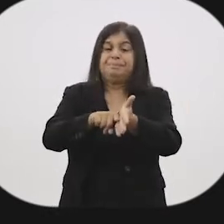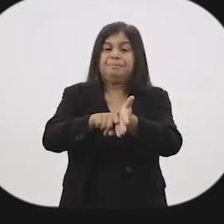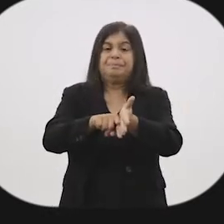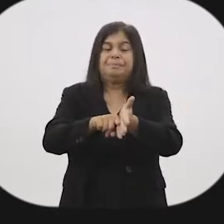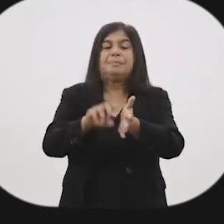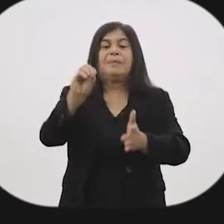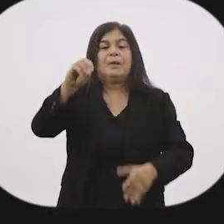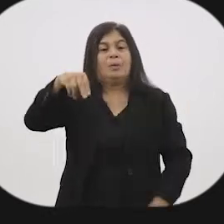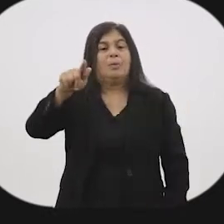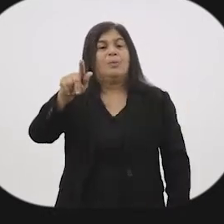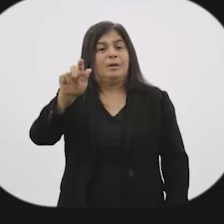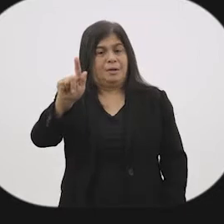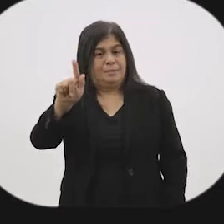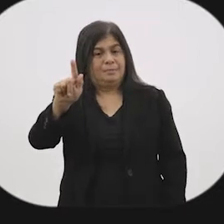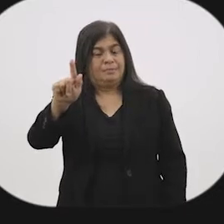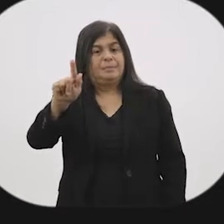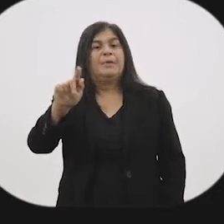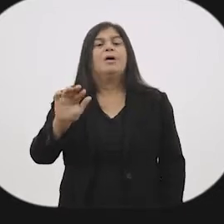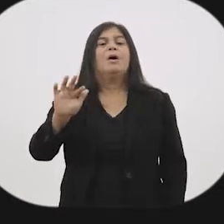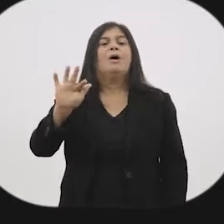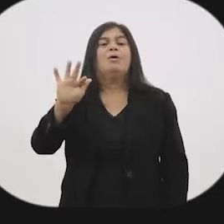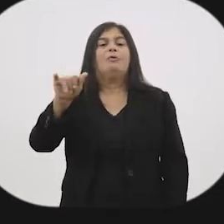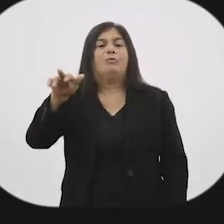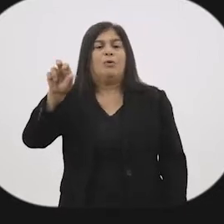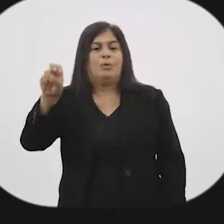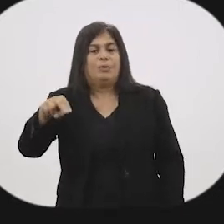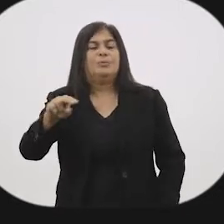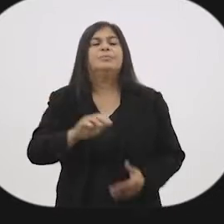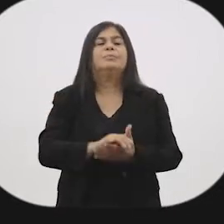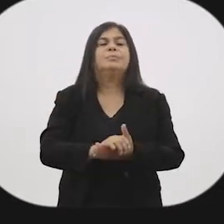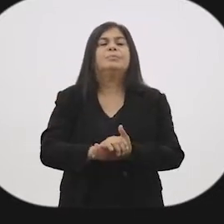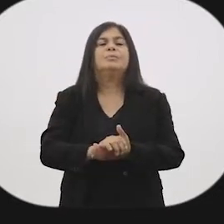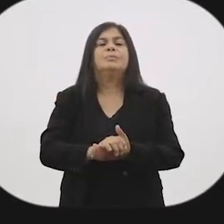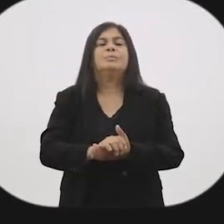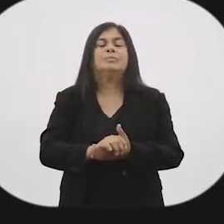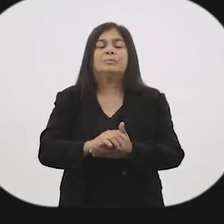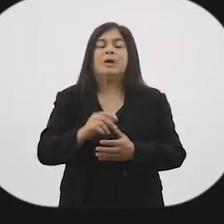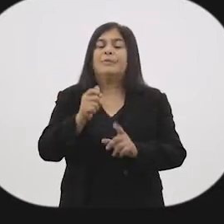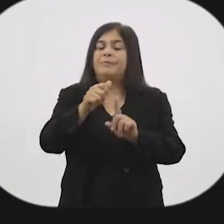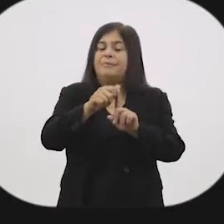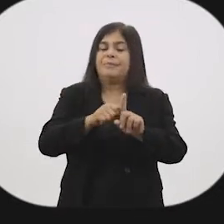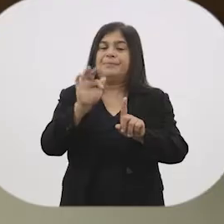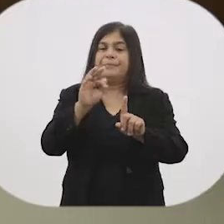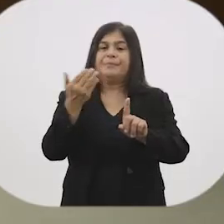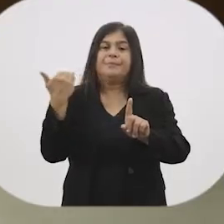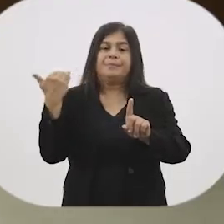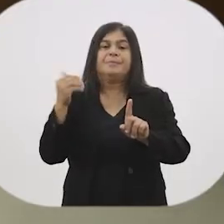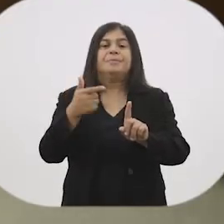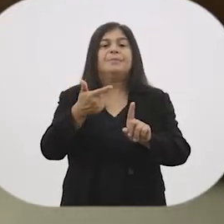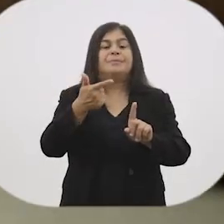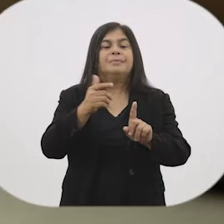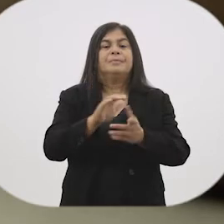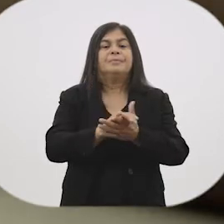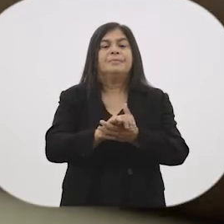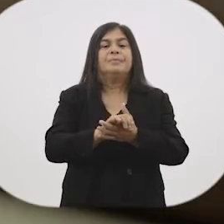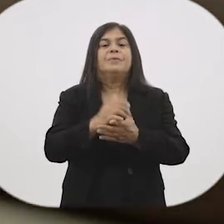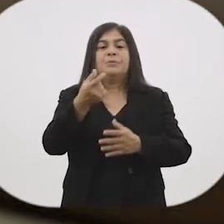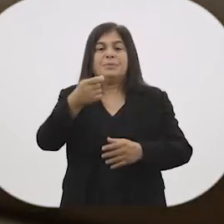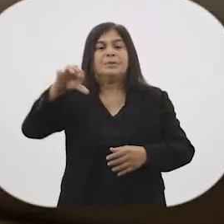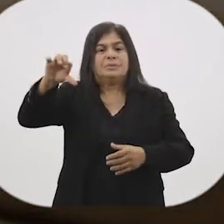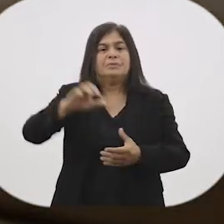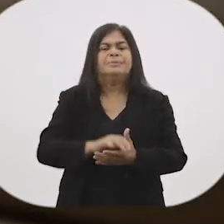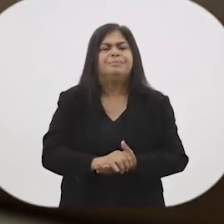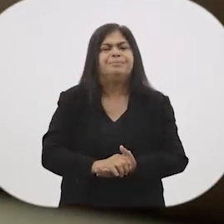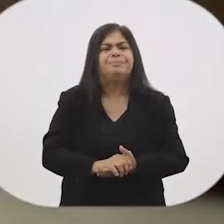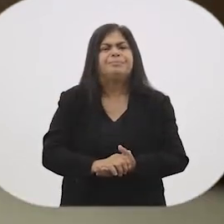pela ong fórum brasileiro de segurança pública ao datafolha em fevereiro deste ano esta jovem virou mais um